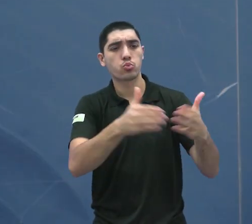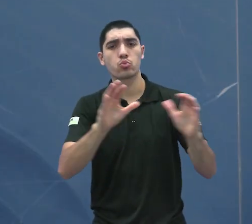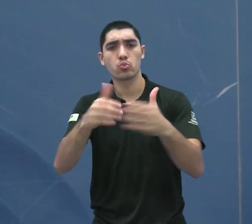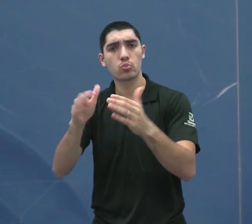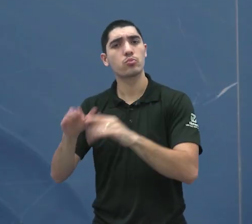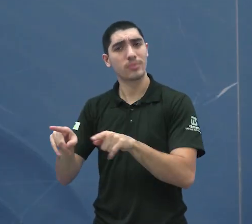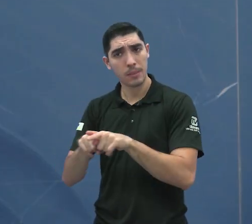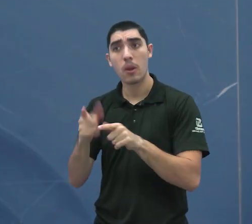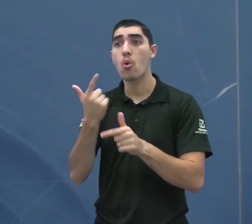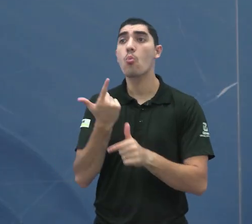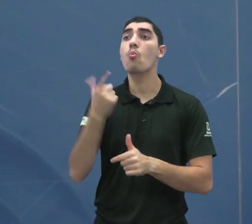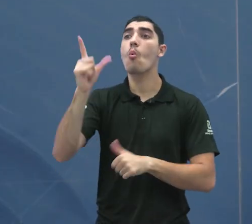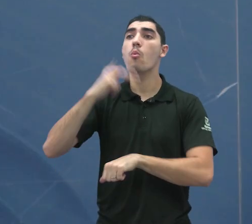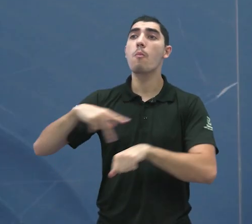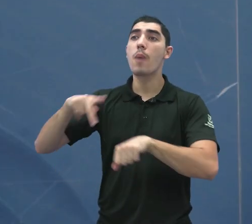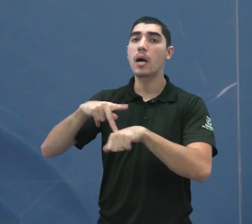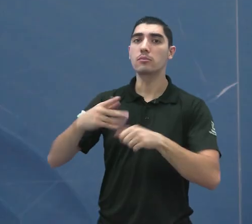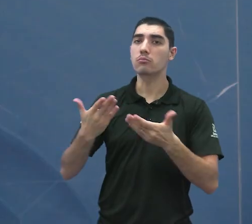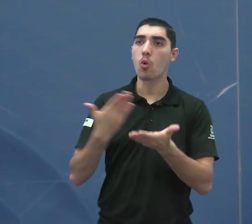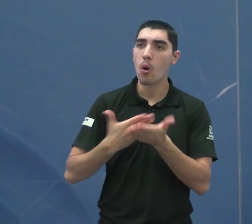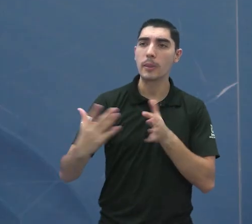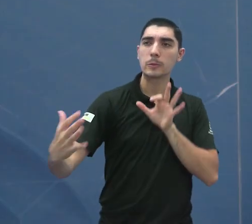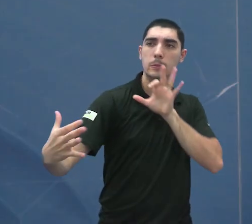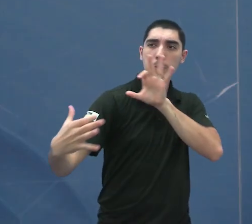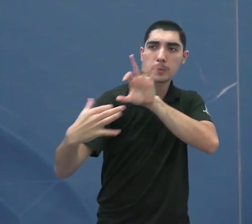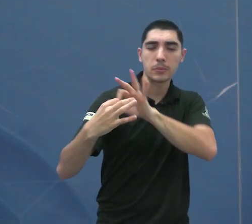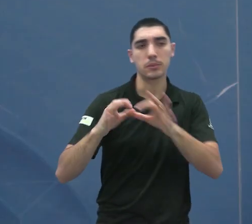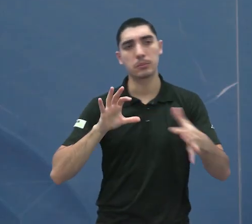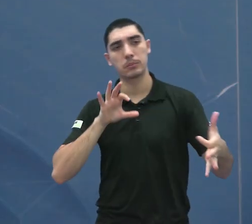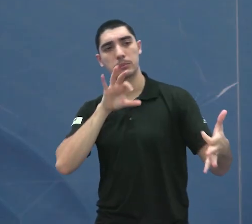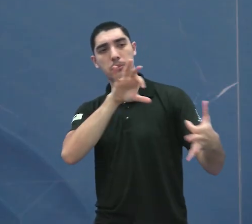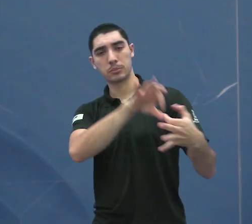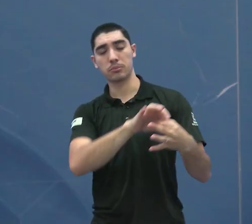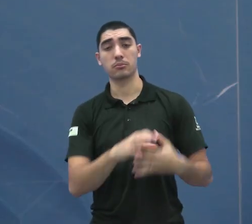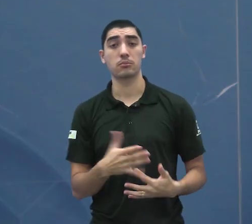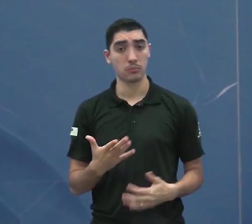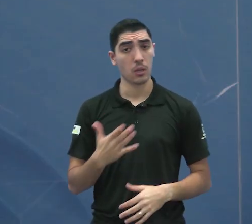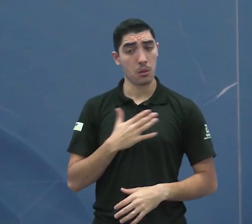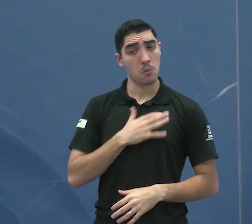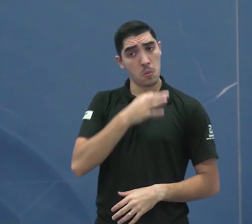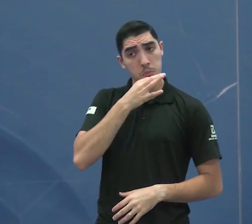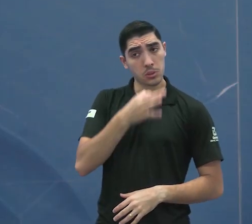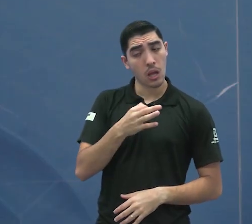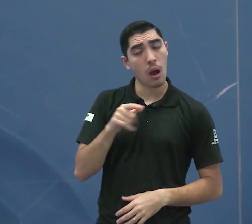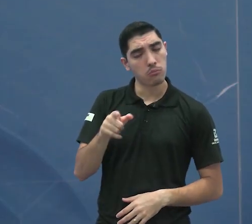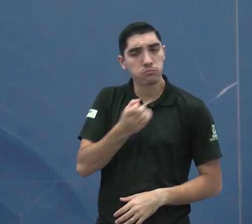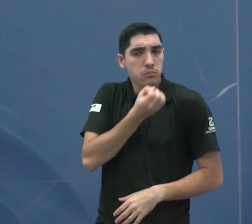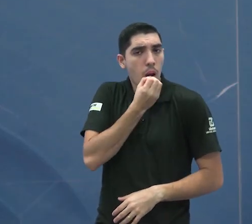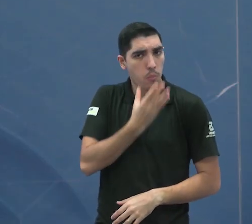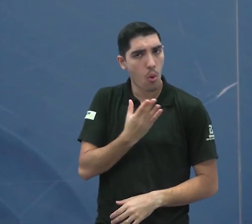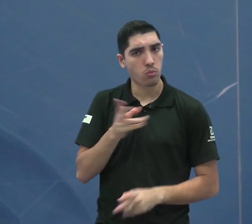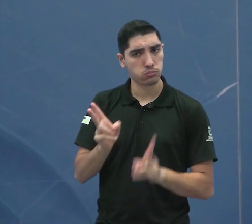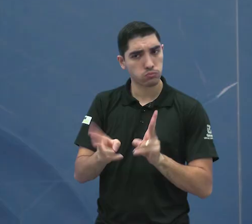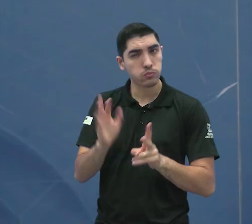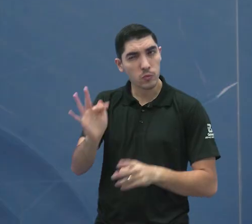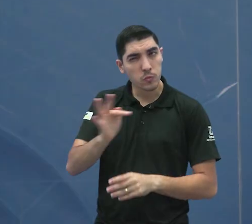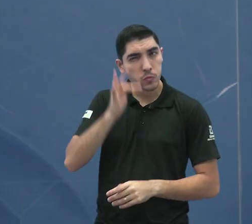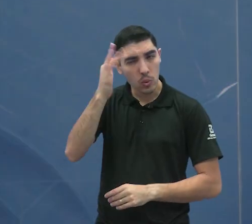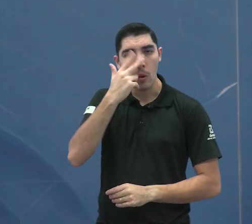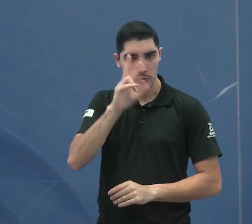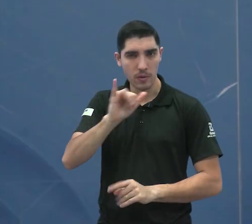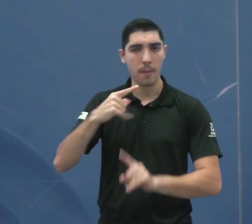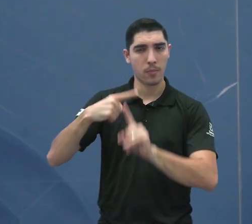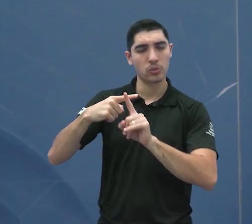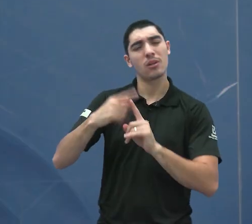lugares, não é? Então, assim, eu vejo eu vejo com bons olhos. Né? Eu sei que a gente vive um